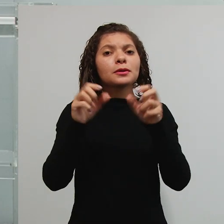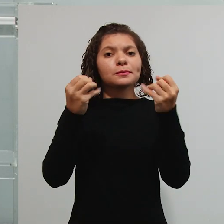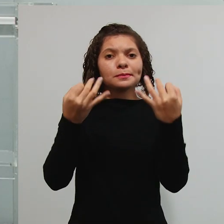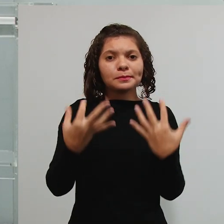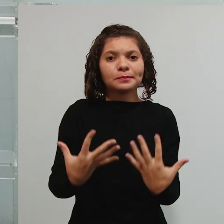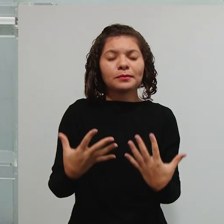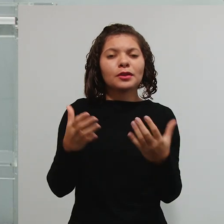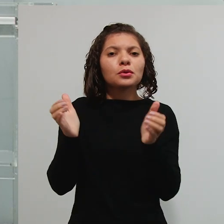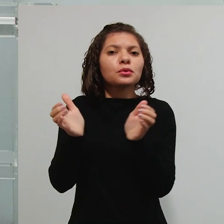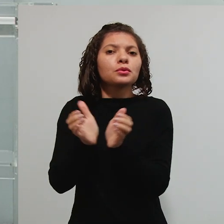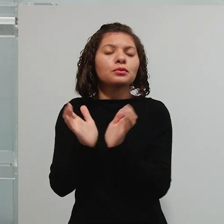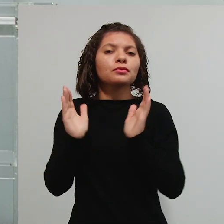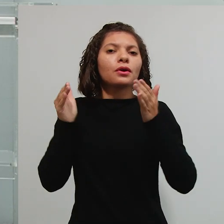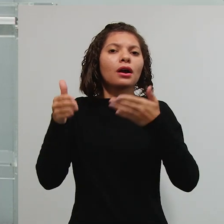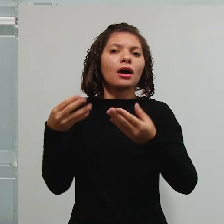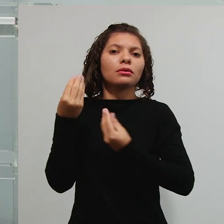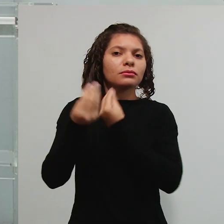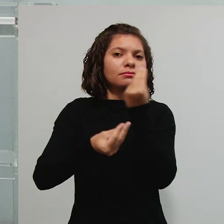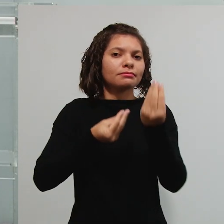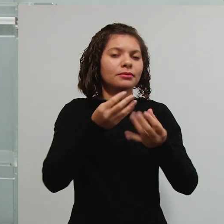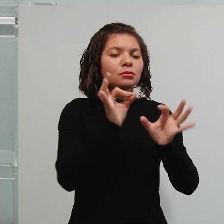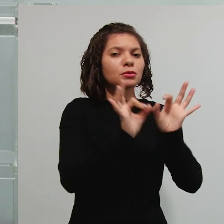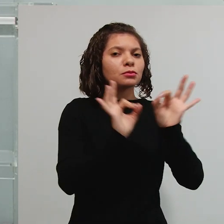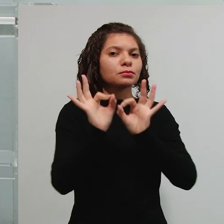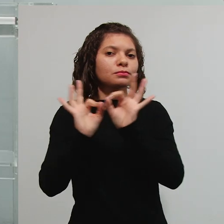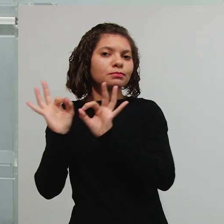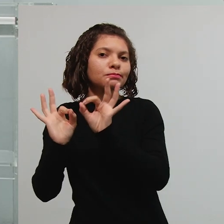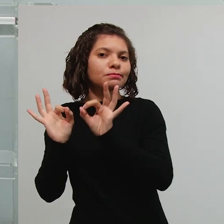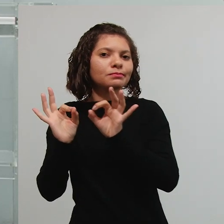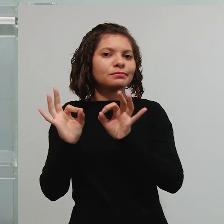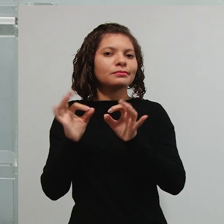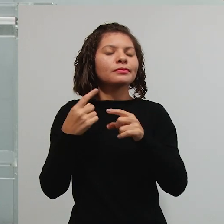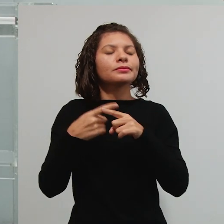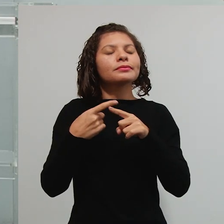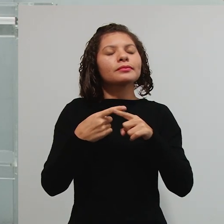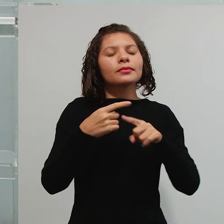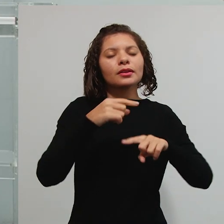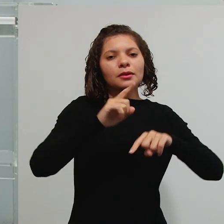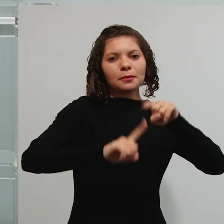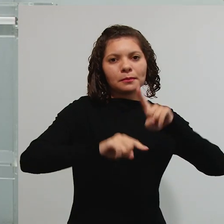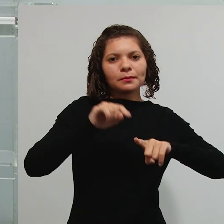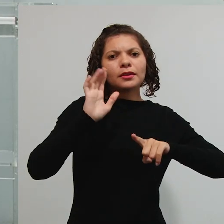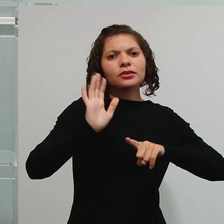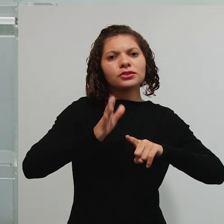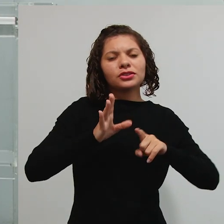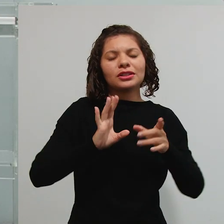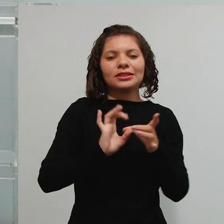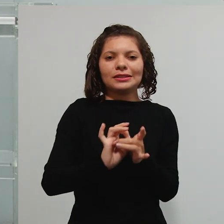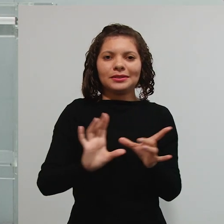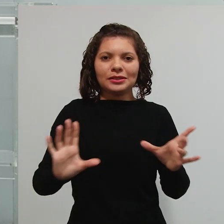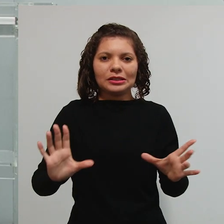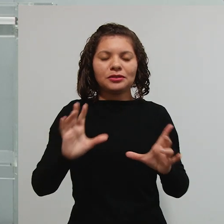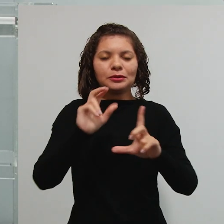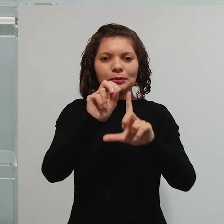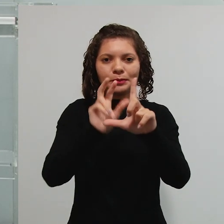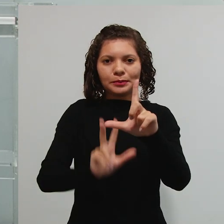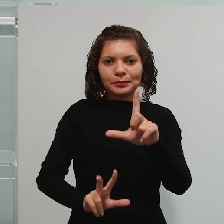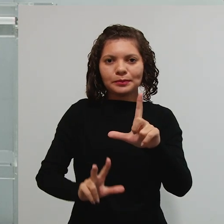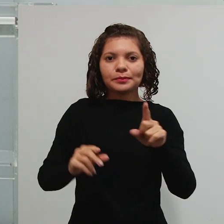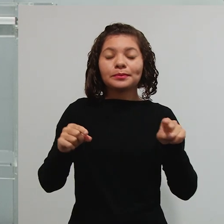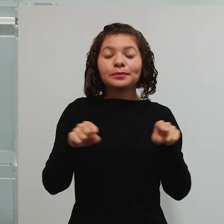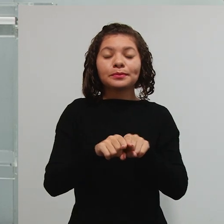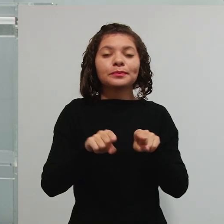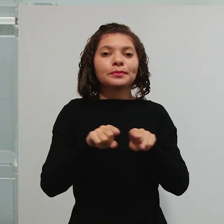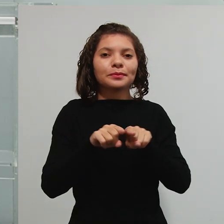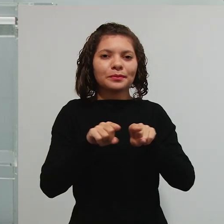demos as dicas de como organizar esse grupo, até porque o material já está produzido e está disponível lá no ambiente virtual. E